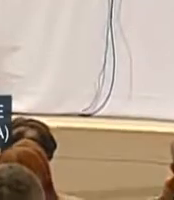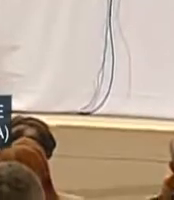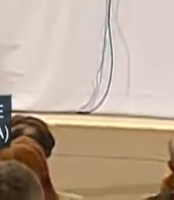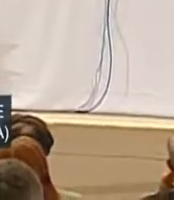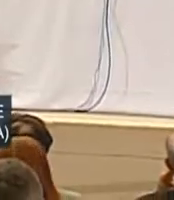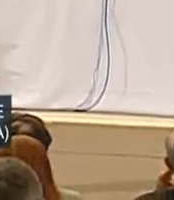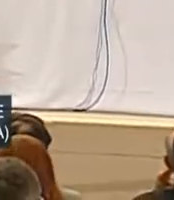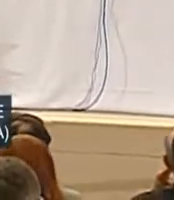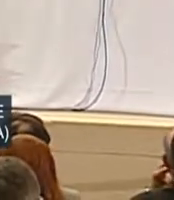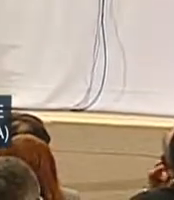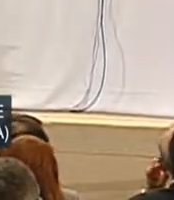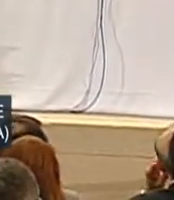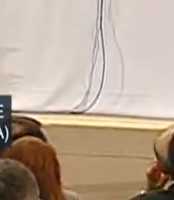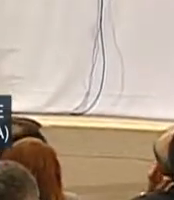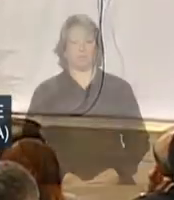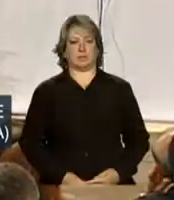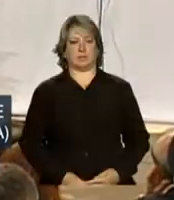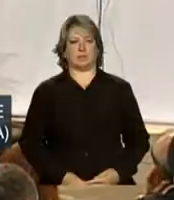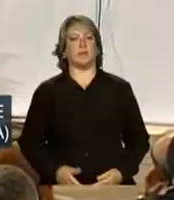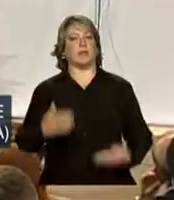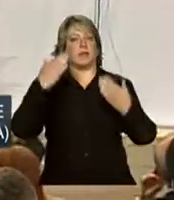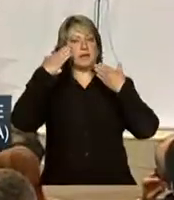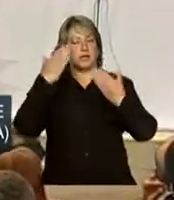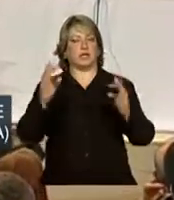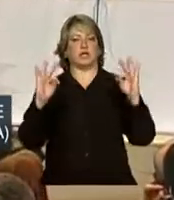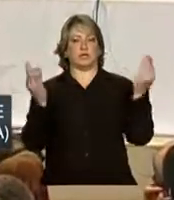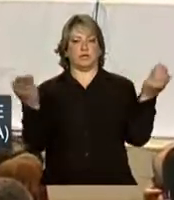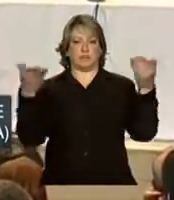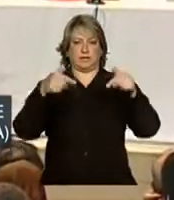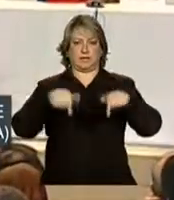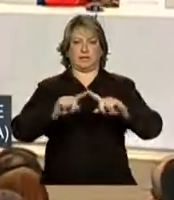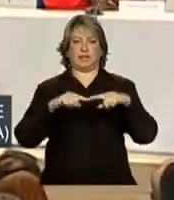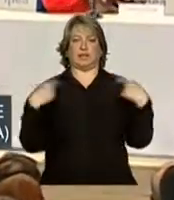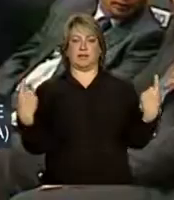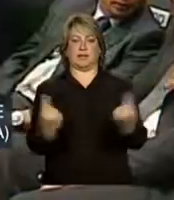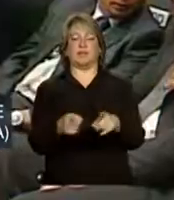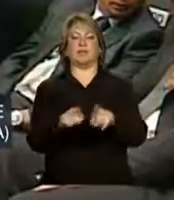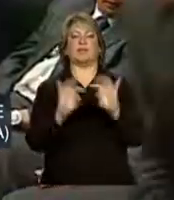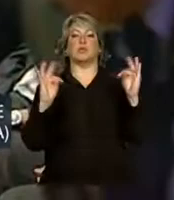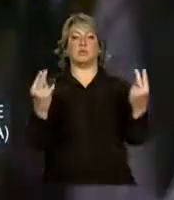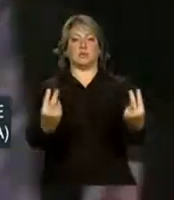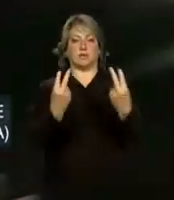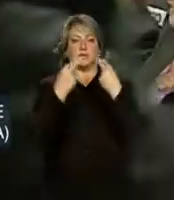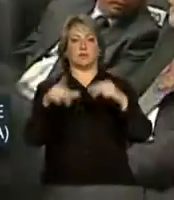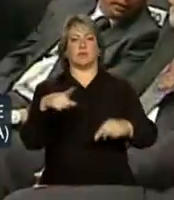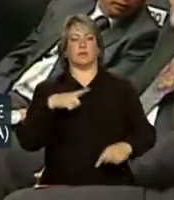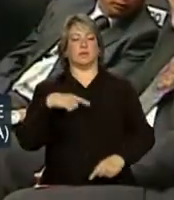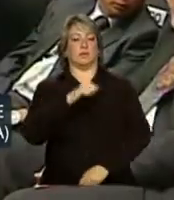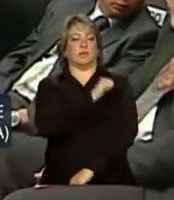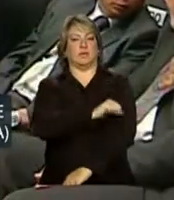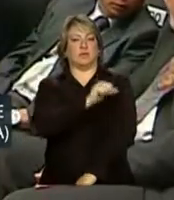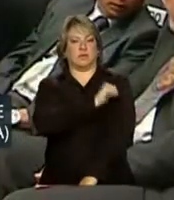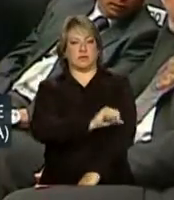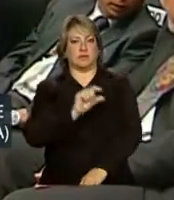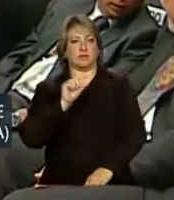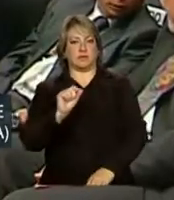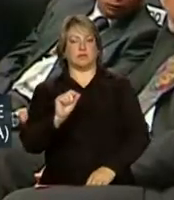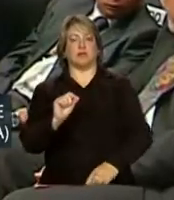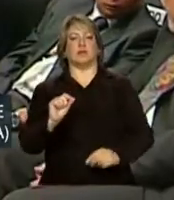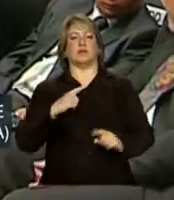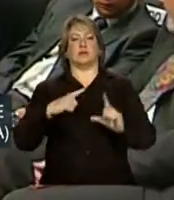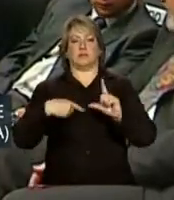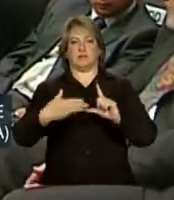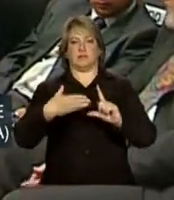Agradecemos a todos pela presença nessa cerimônia, também a todos que nos acompanharam no Rio de Janeiro por